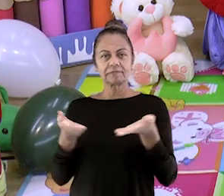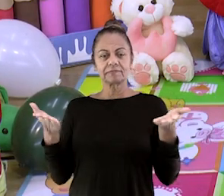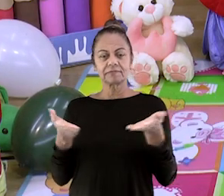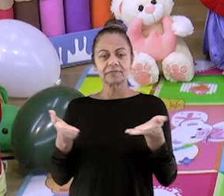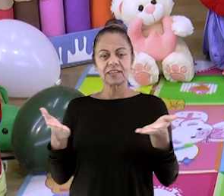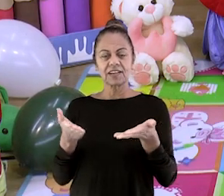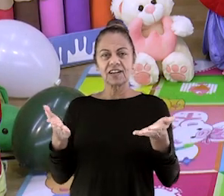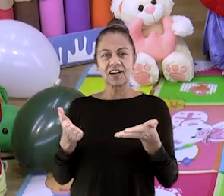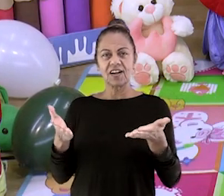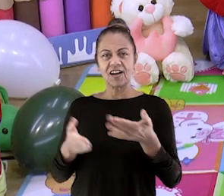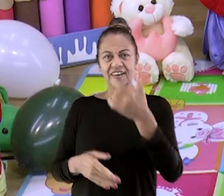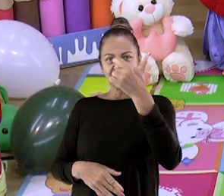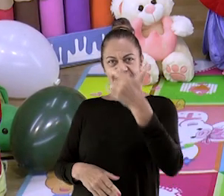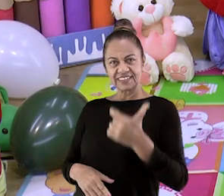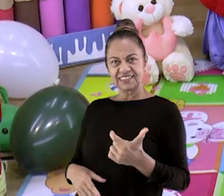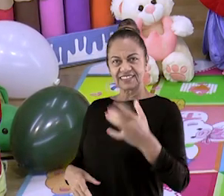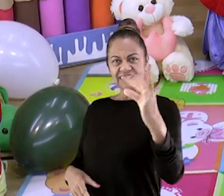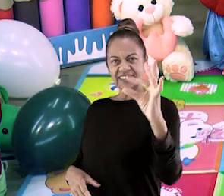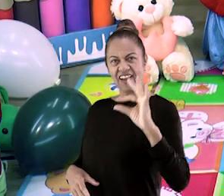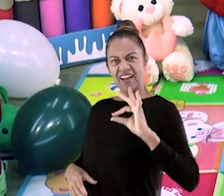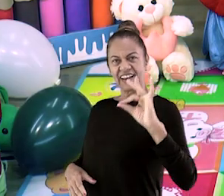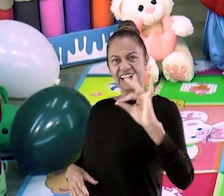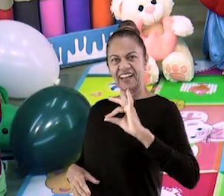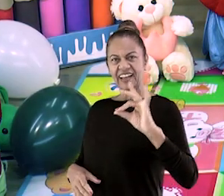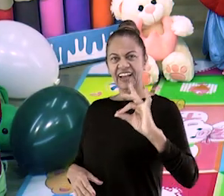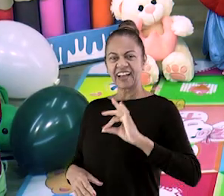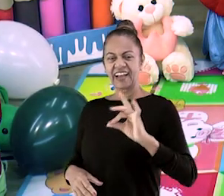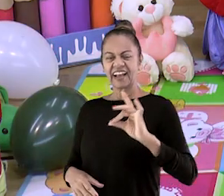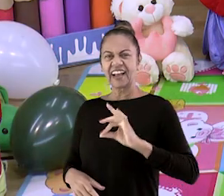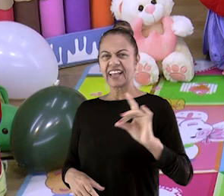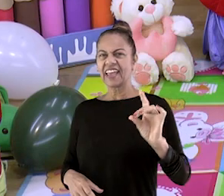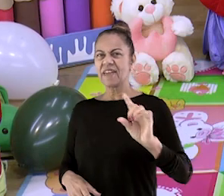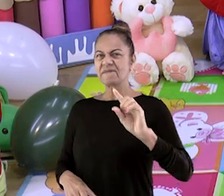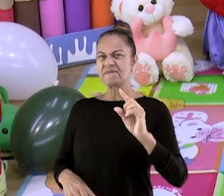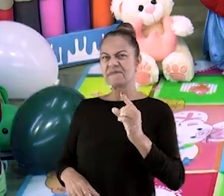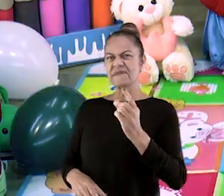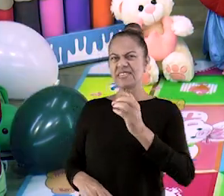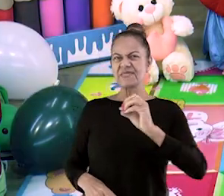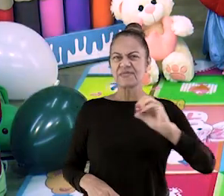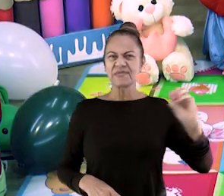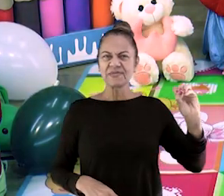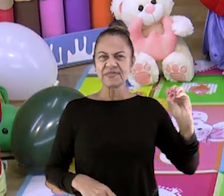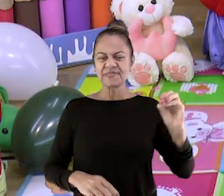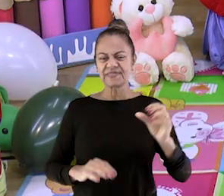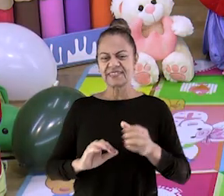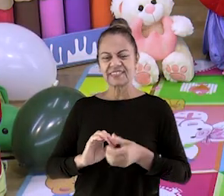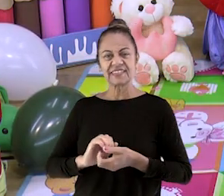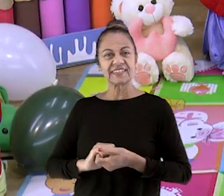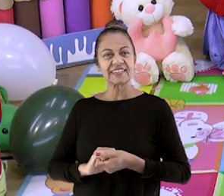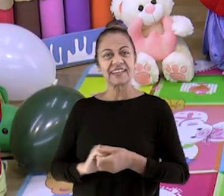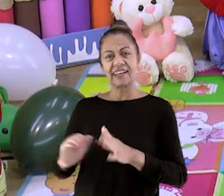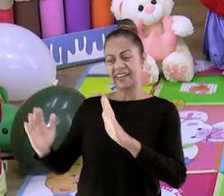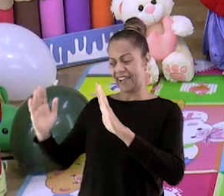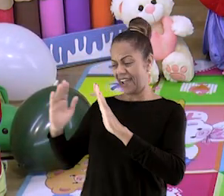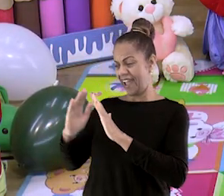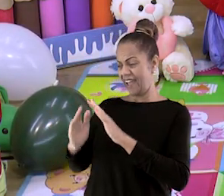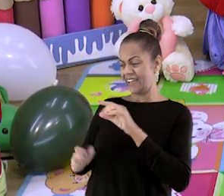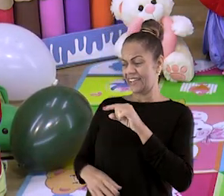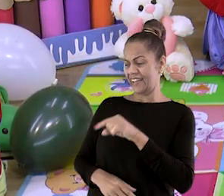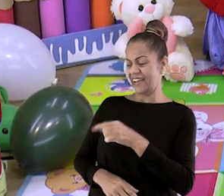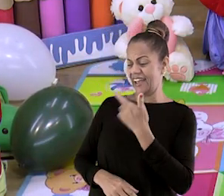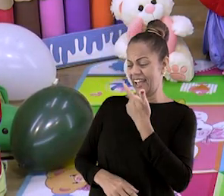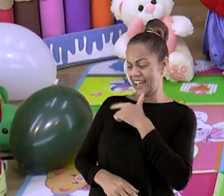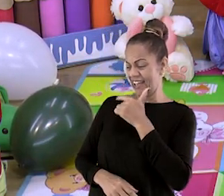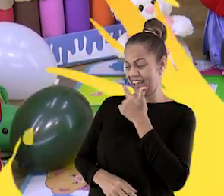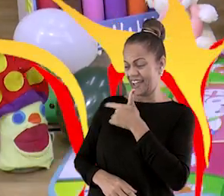cola na Gil que é 1000 e é meu caso engraçada